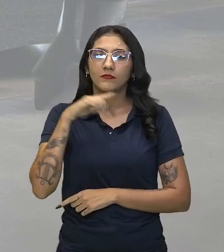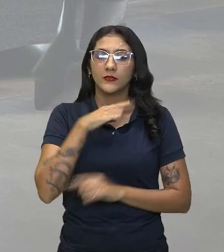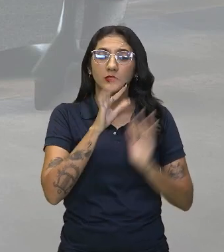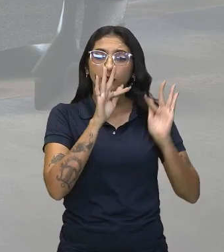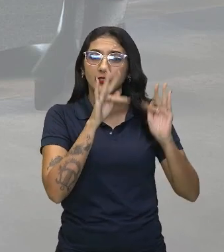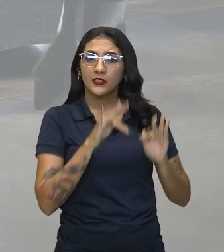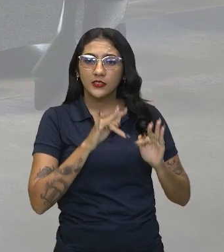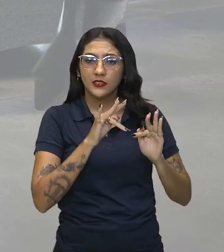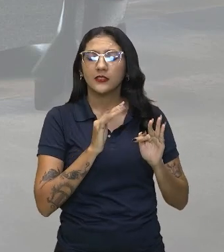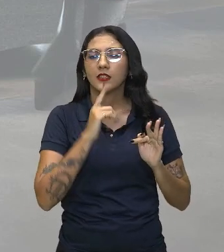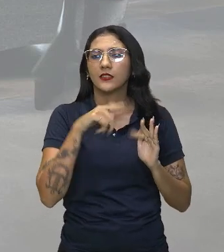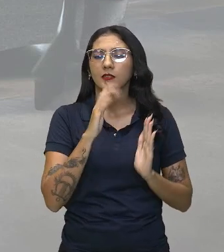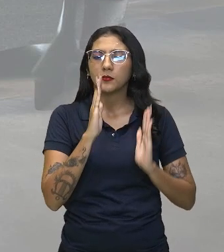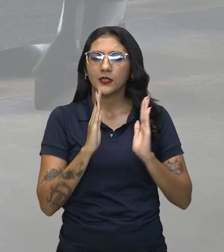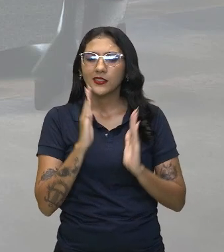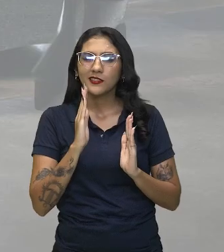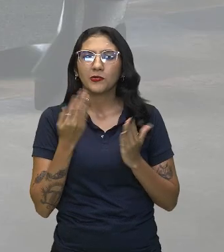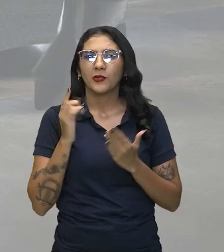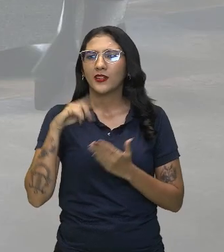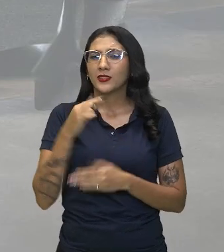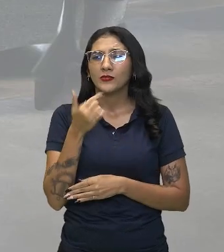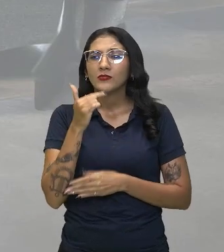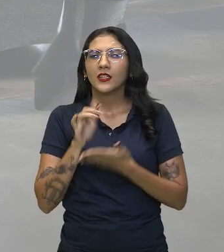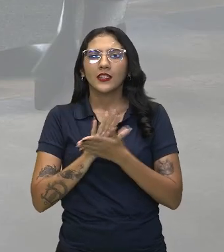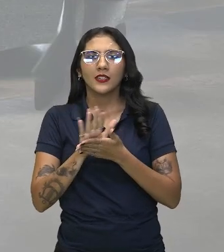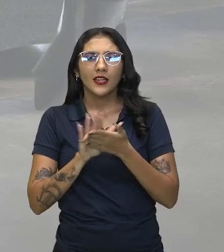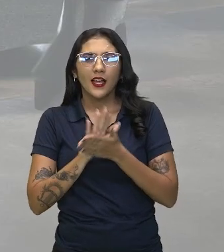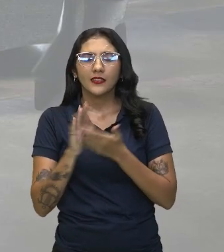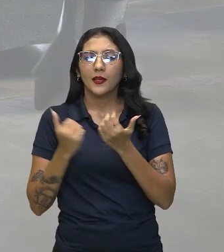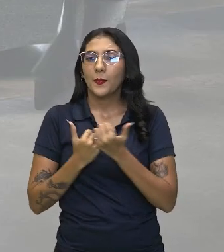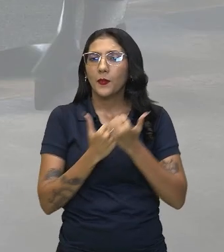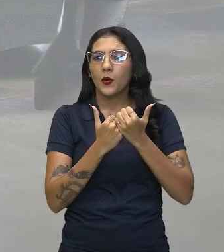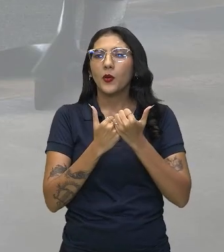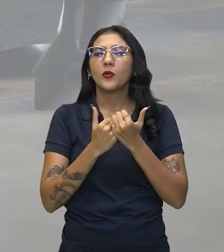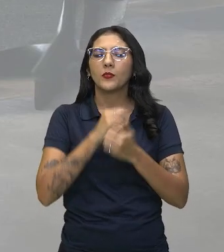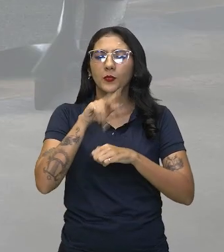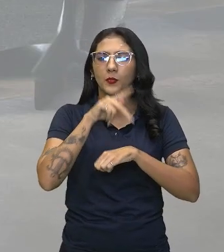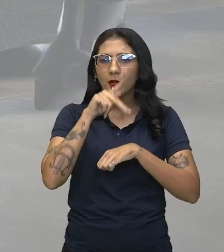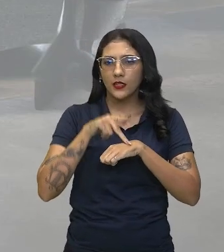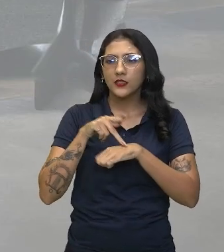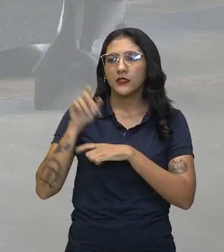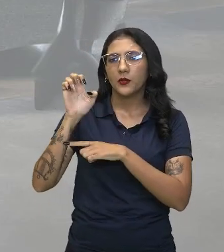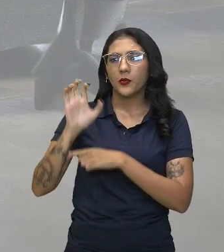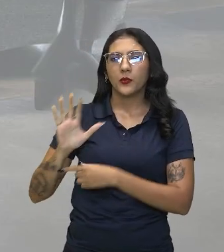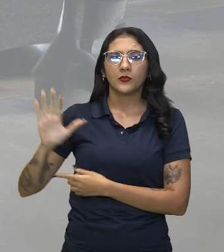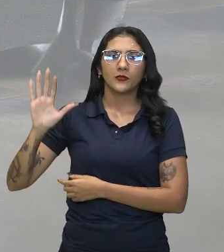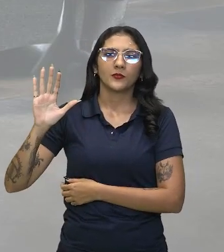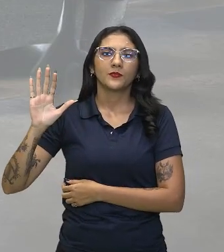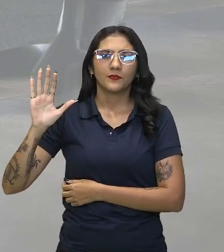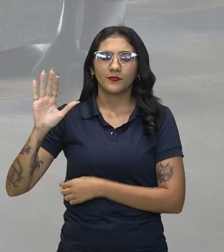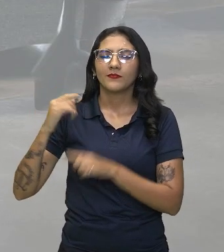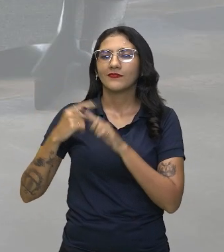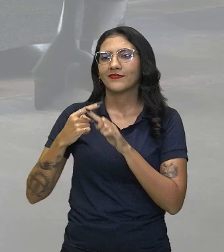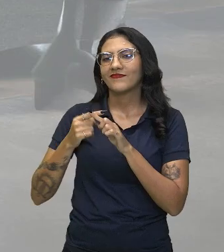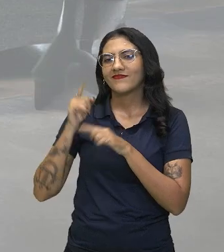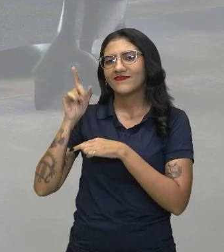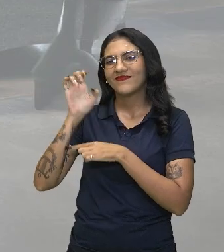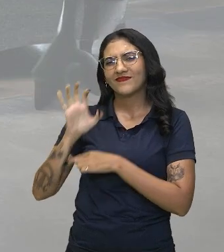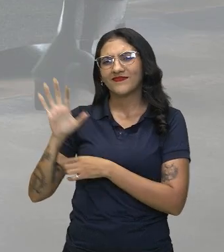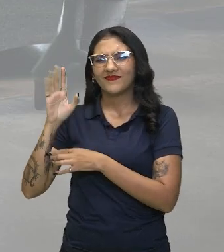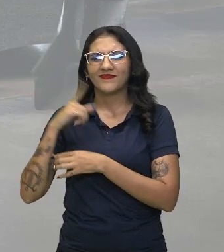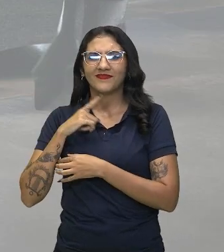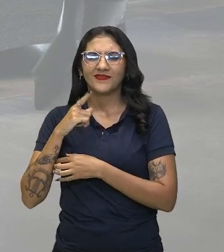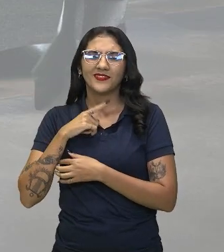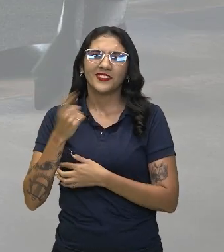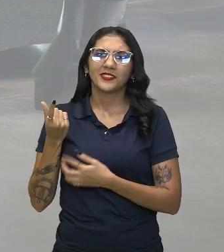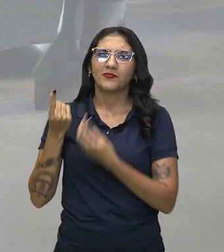os grandes credores dos países europeus. Então a Europa, que sai devastada, que